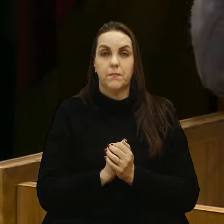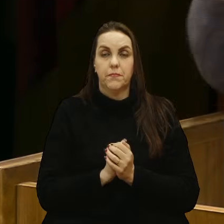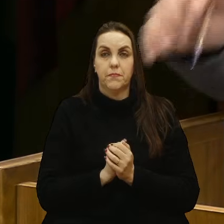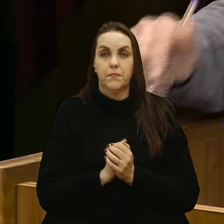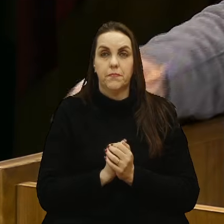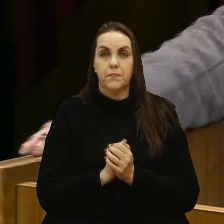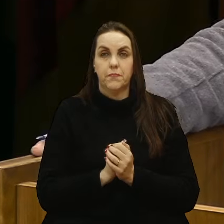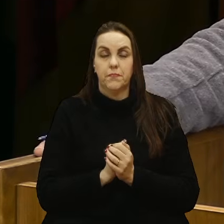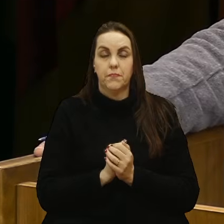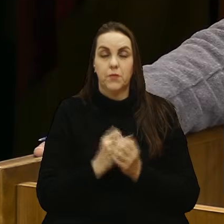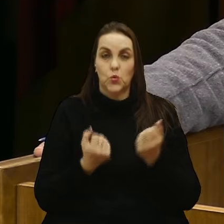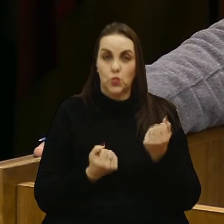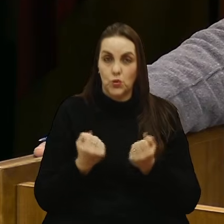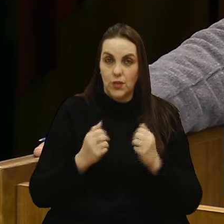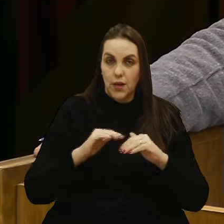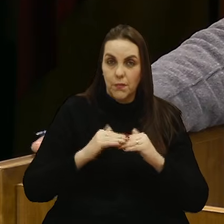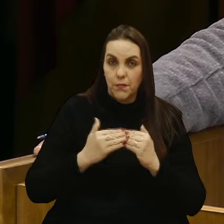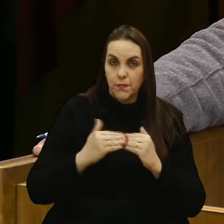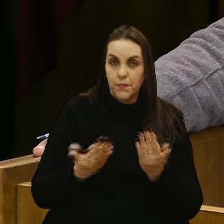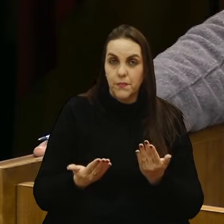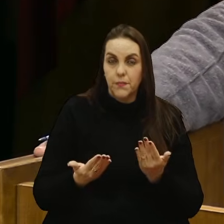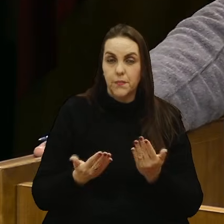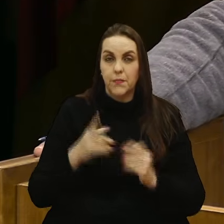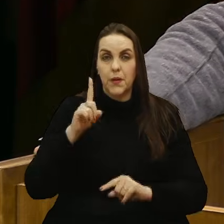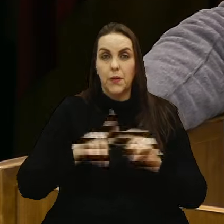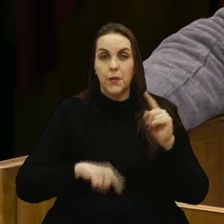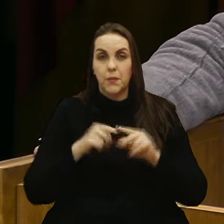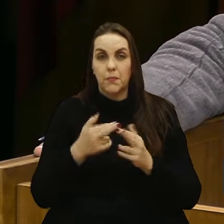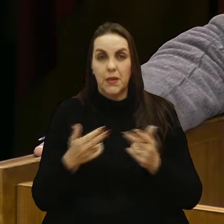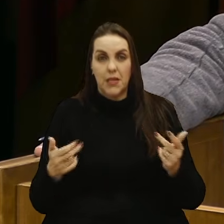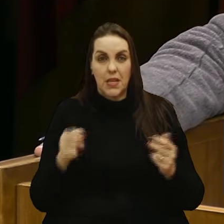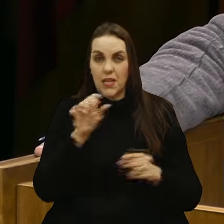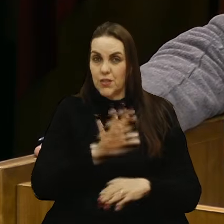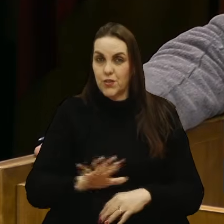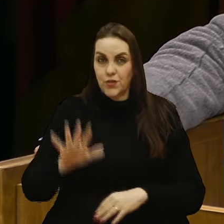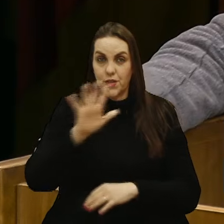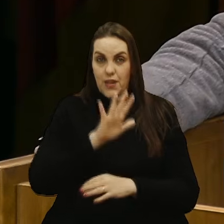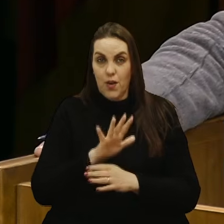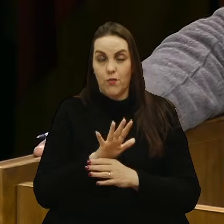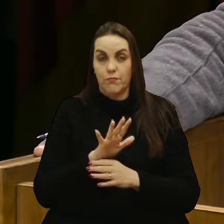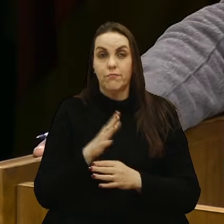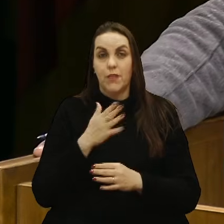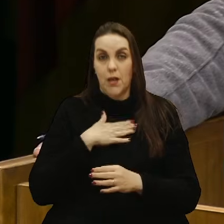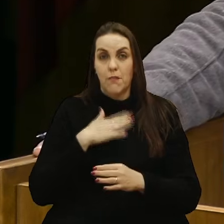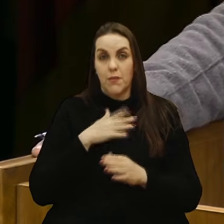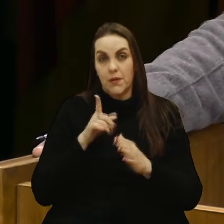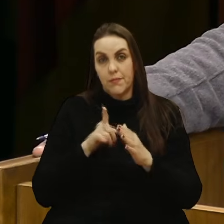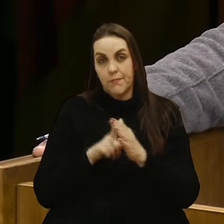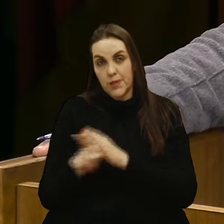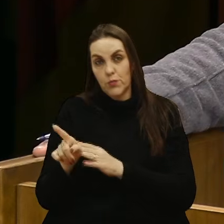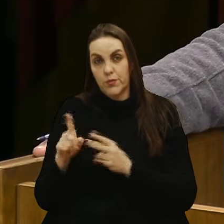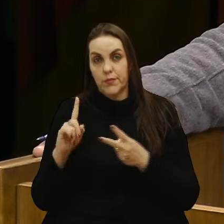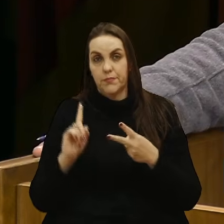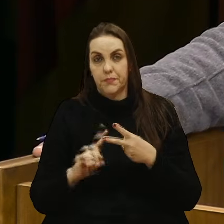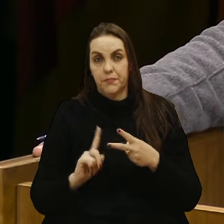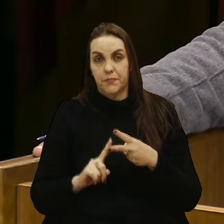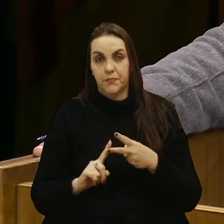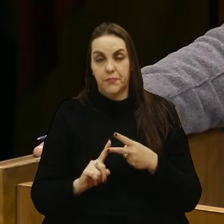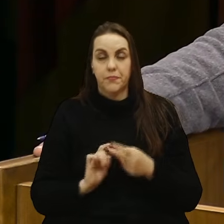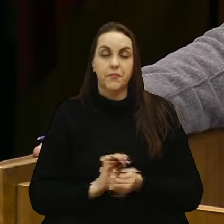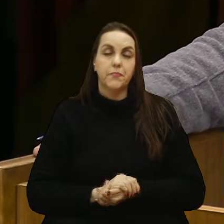das viaturas e dos materiais em geral? Esta é a minha outra pergunta.